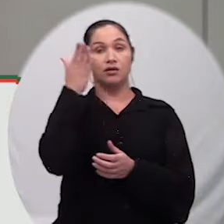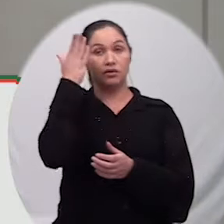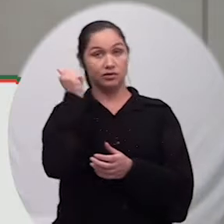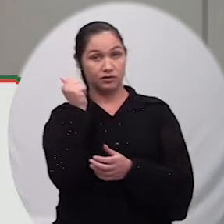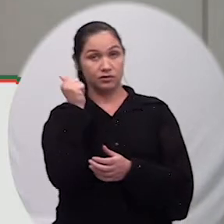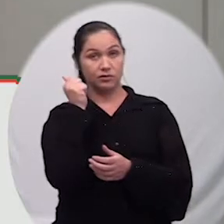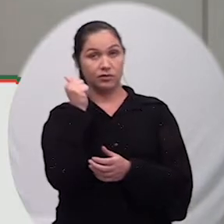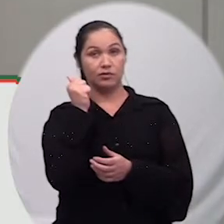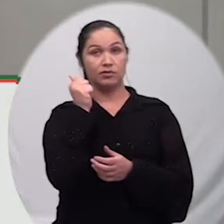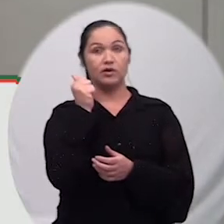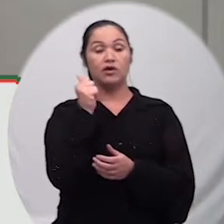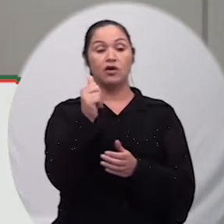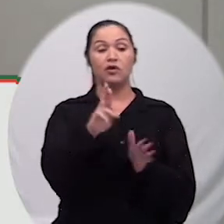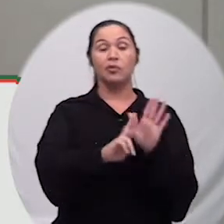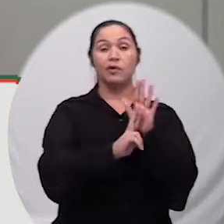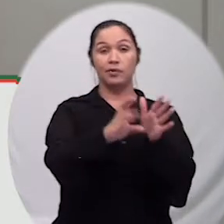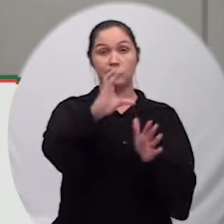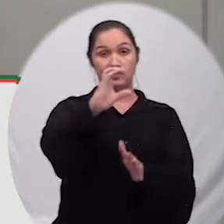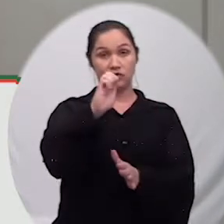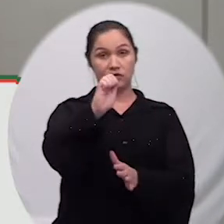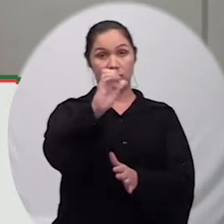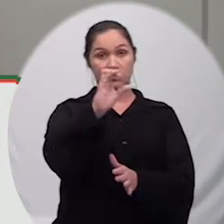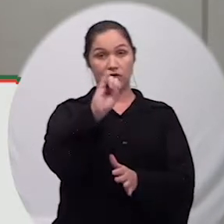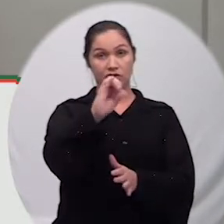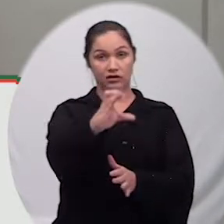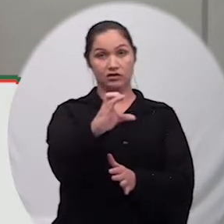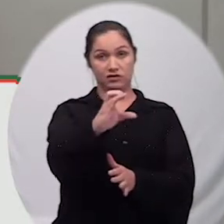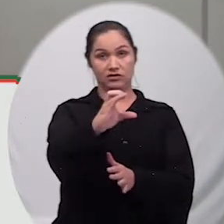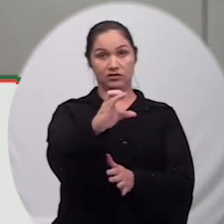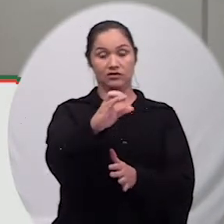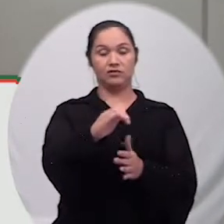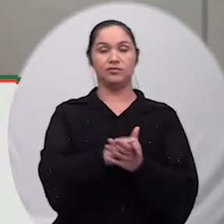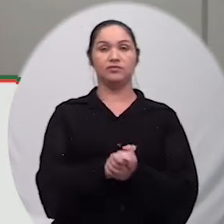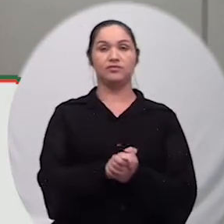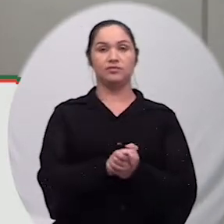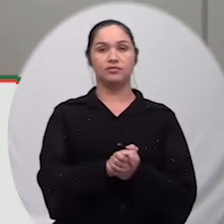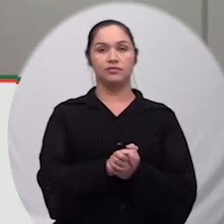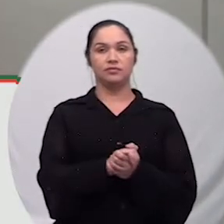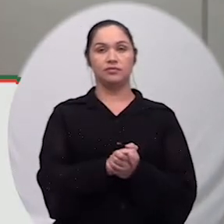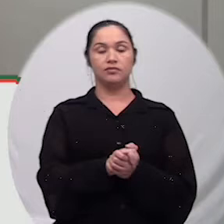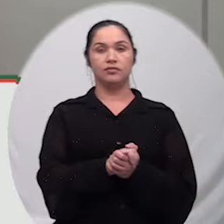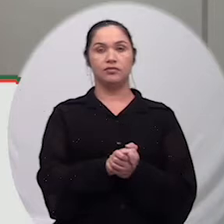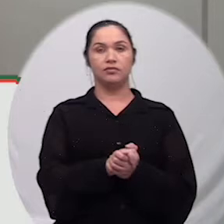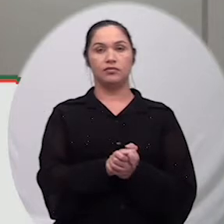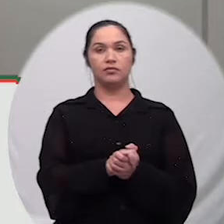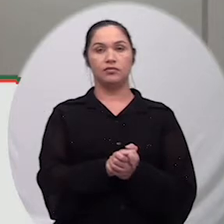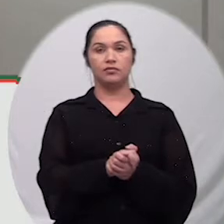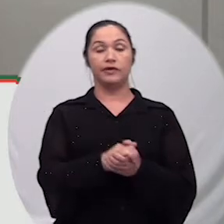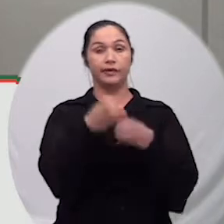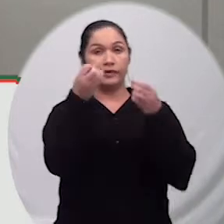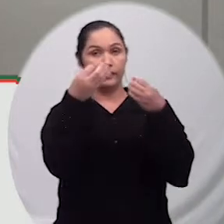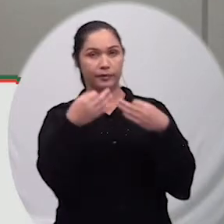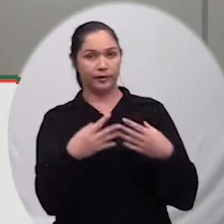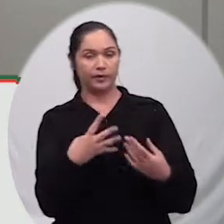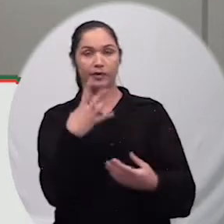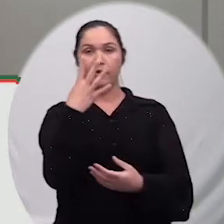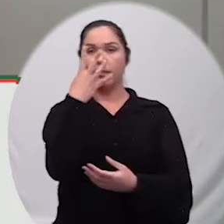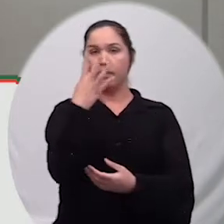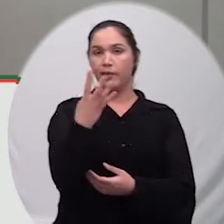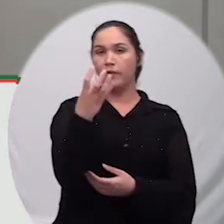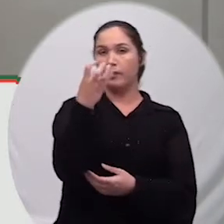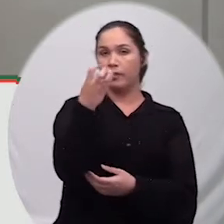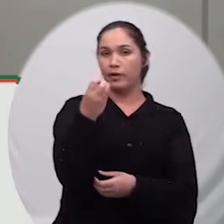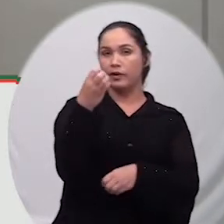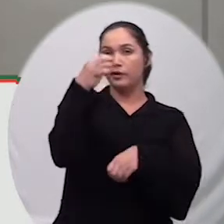SIC, com relação a 40 minutos que foi usado ali para vender